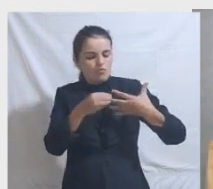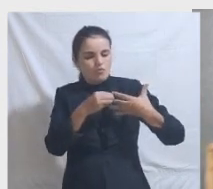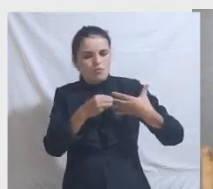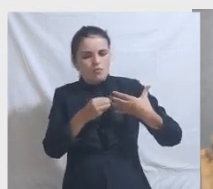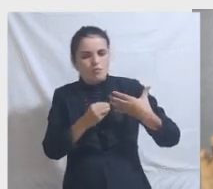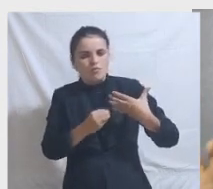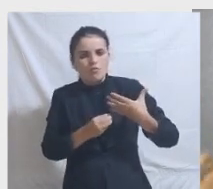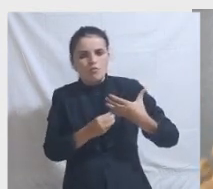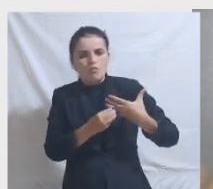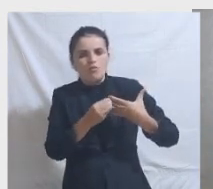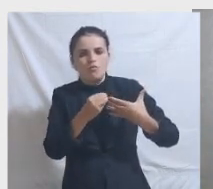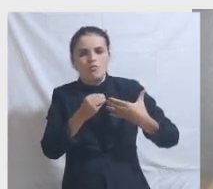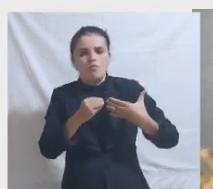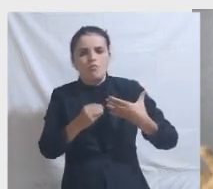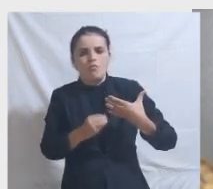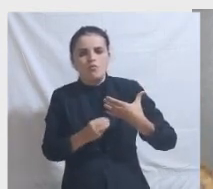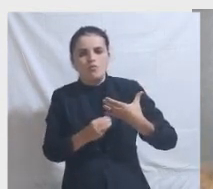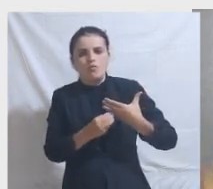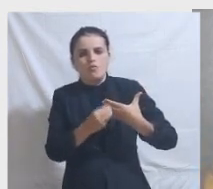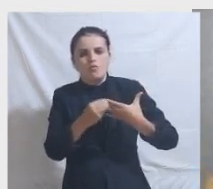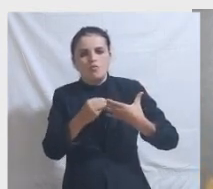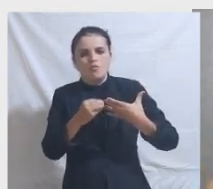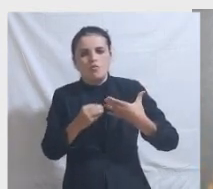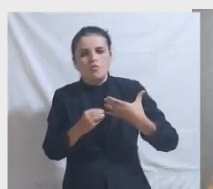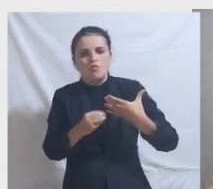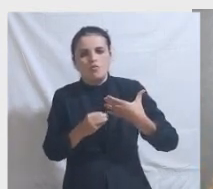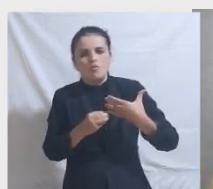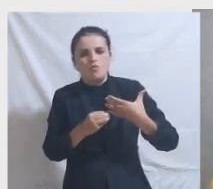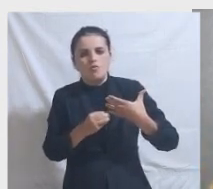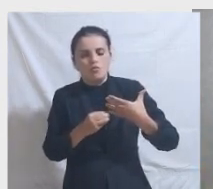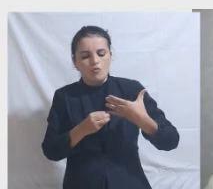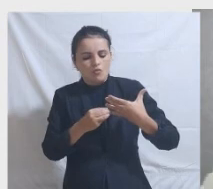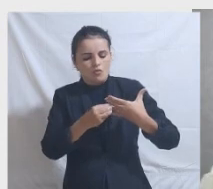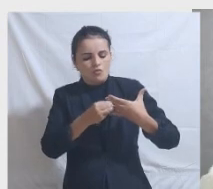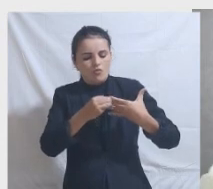ele se comporta, ele acaba